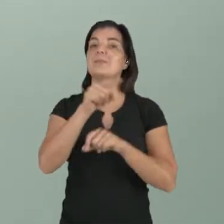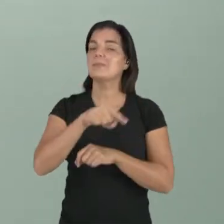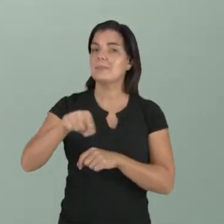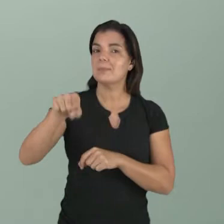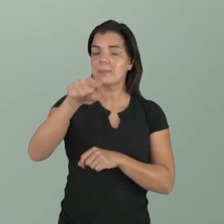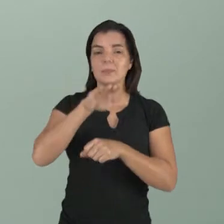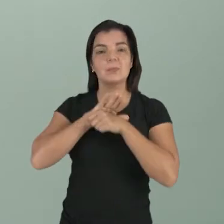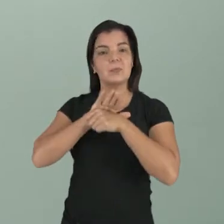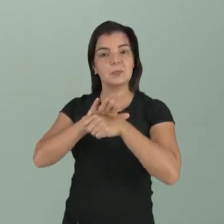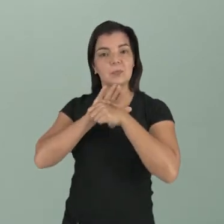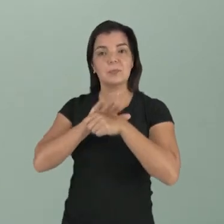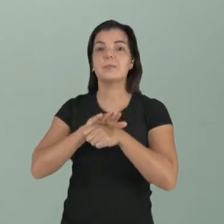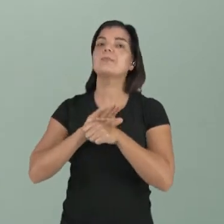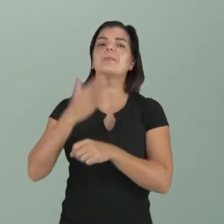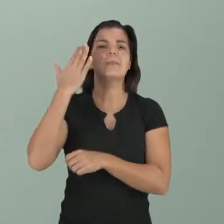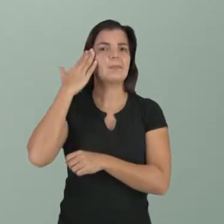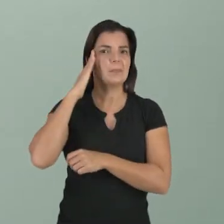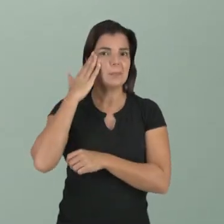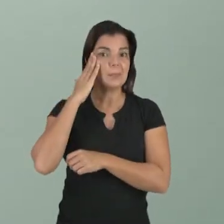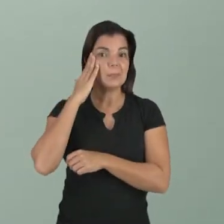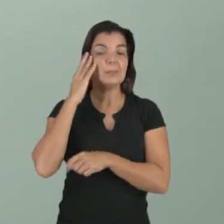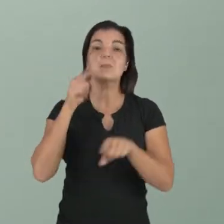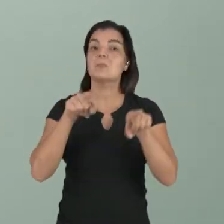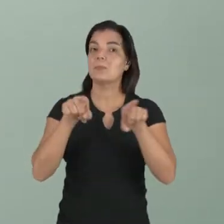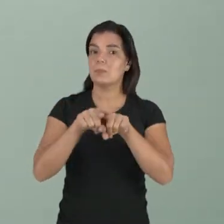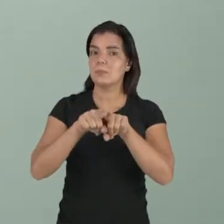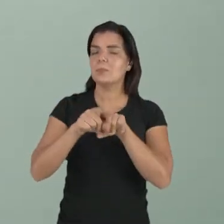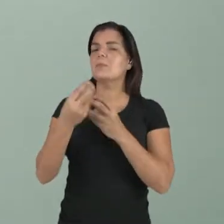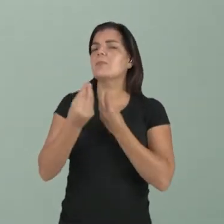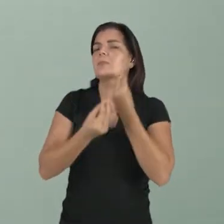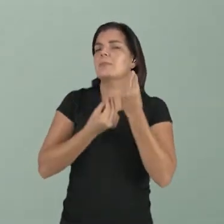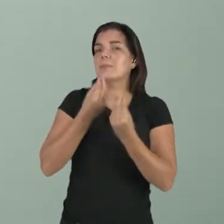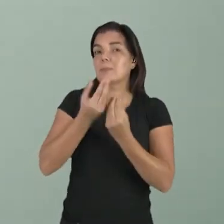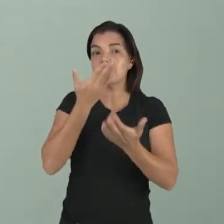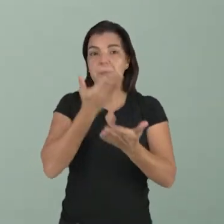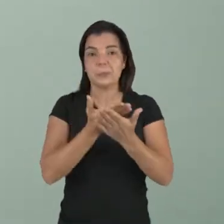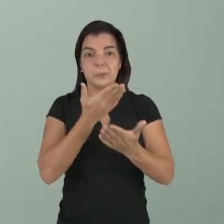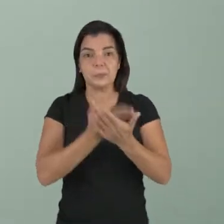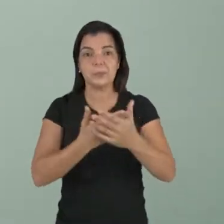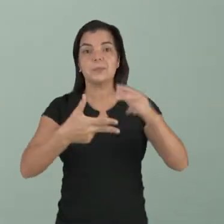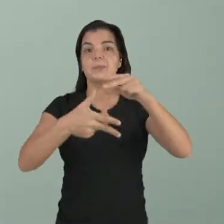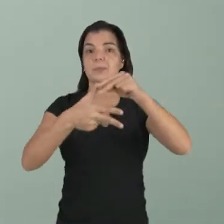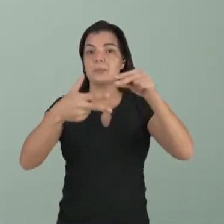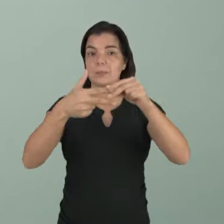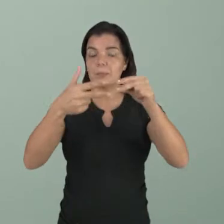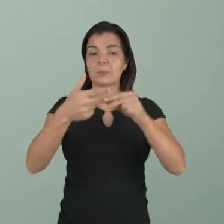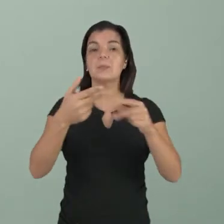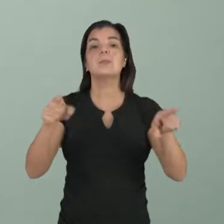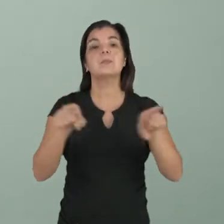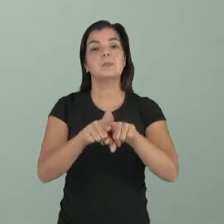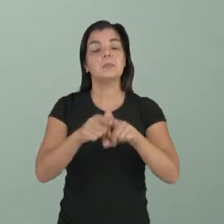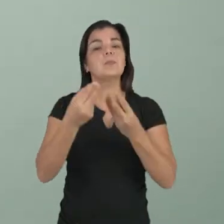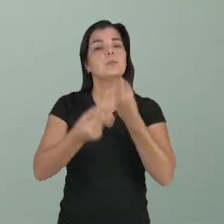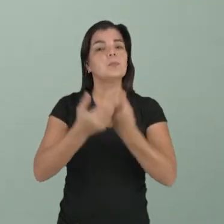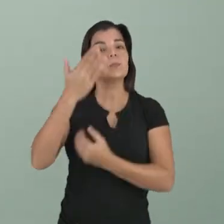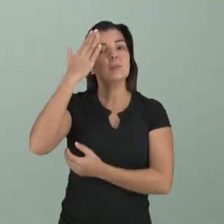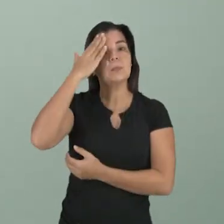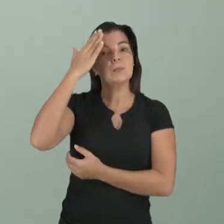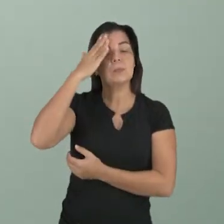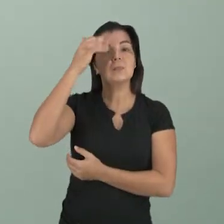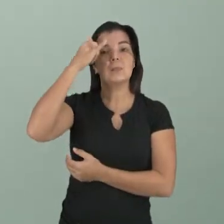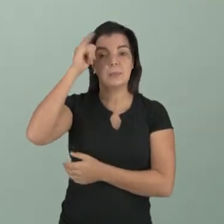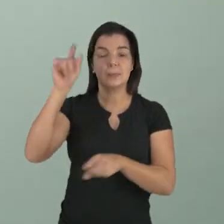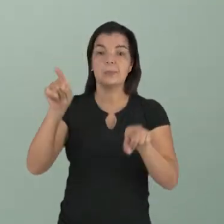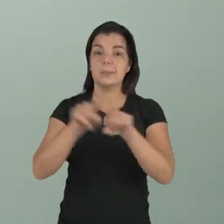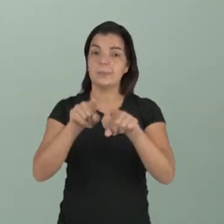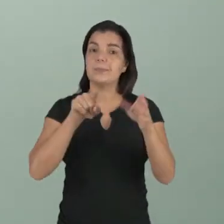para ajudá-los a interpretar questões, para você ter uma ideia de como estudar para o Enem e também como interpretar uma questão. O tema das